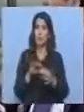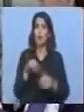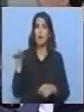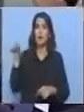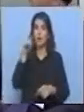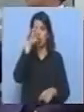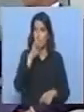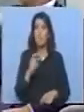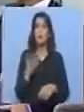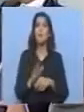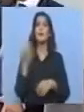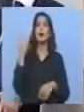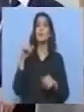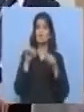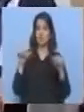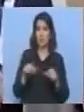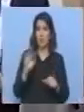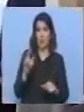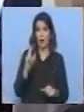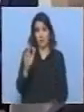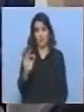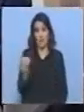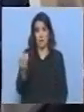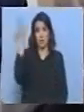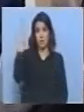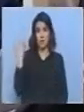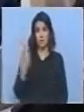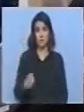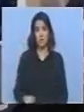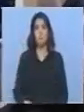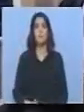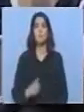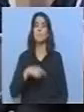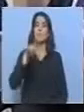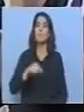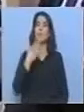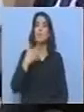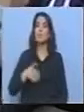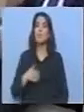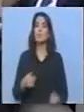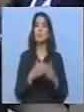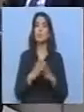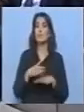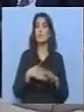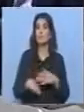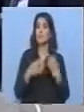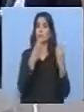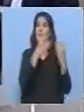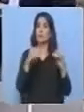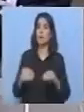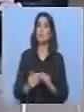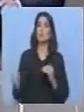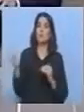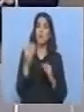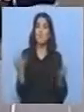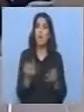que nos lembramos como é que era o sistema de saúde há 40 anos. Também estou muito orgulhoso de tudo aquilo que fizemos no ensino superior. Aquilo